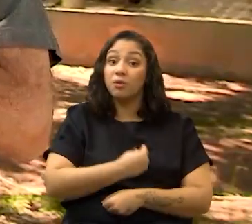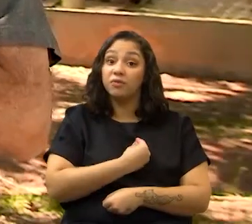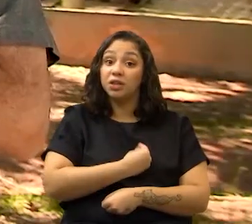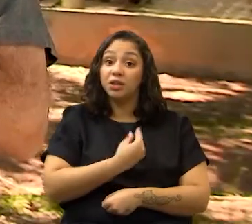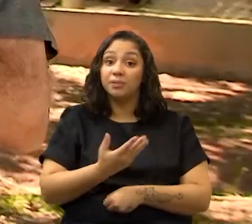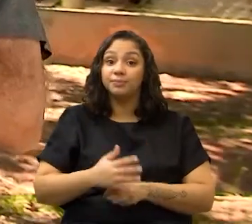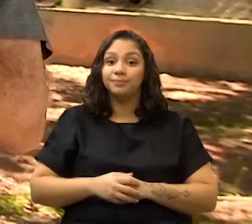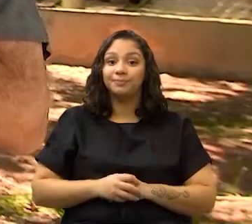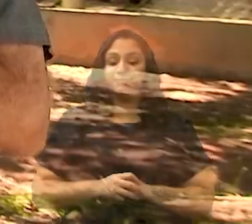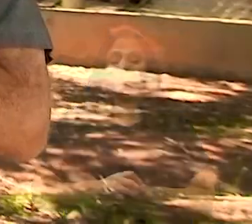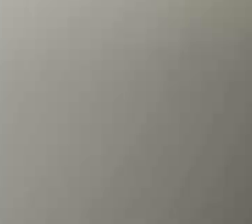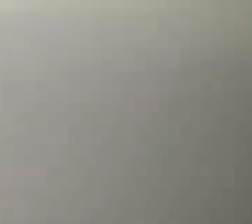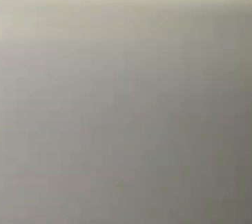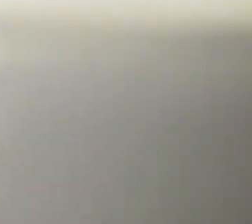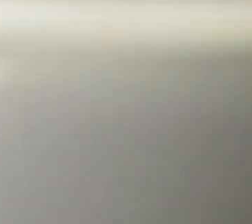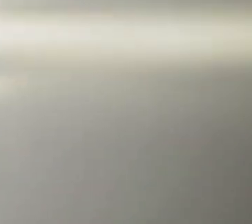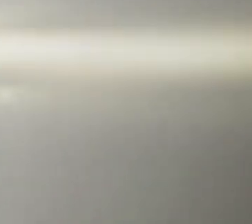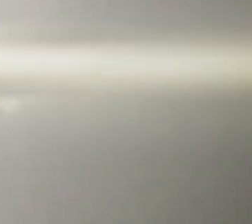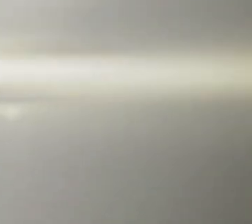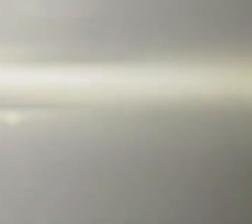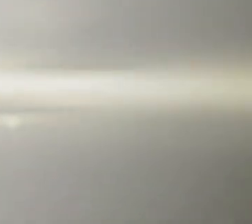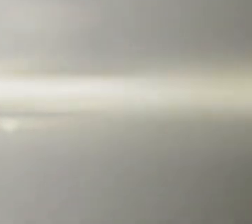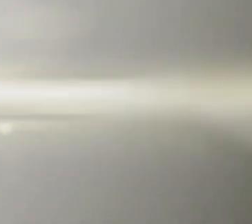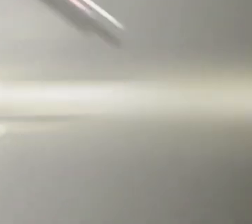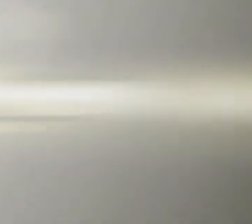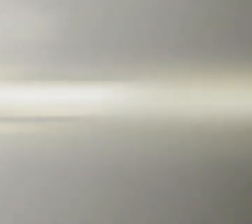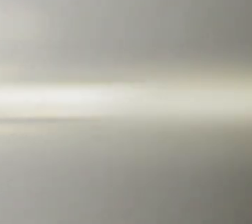tá? É uma vida.